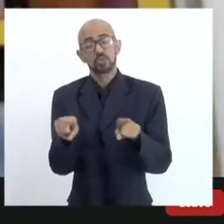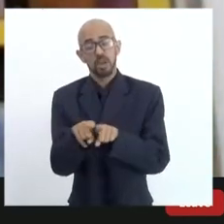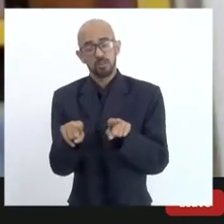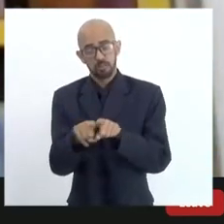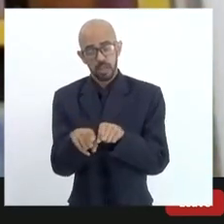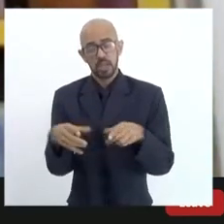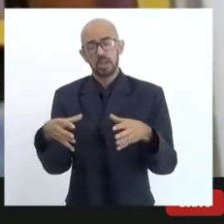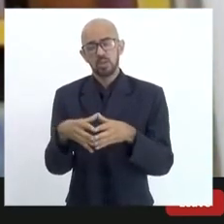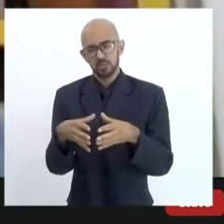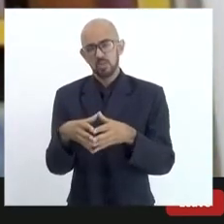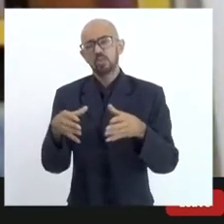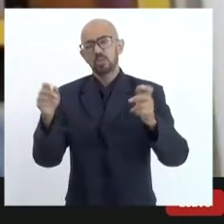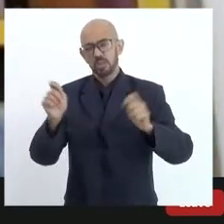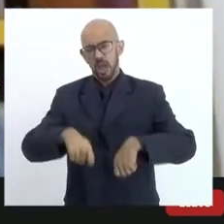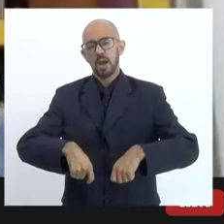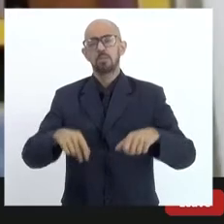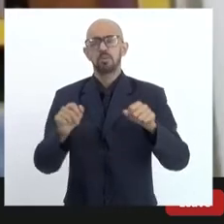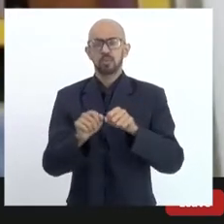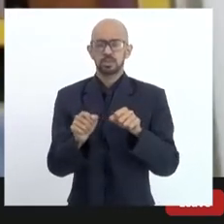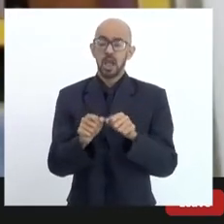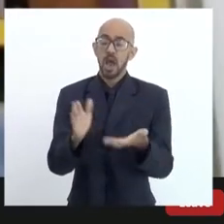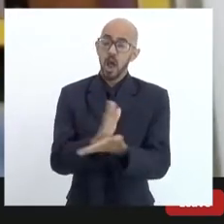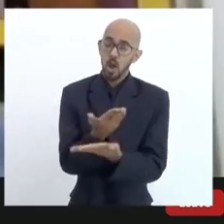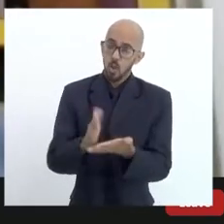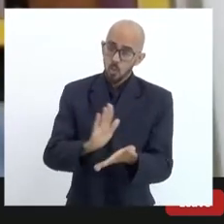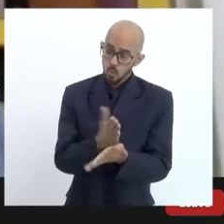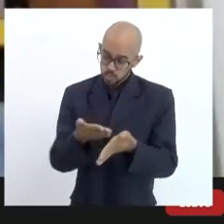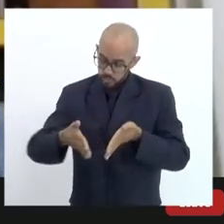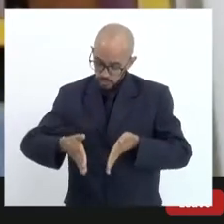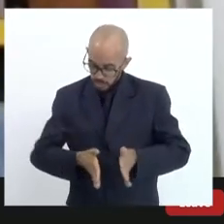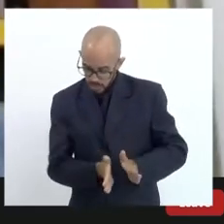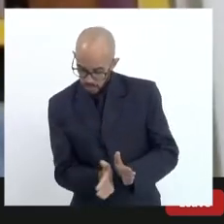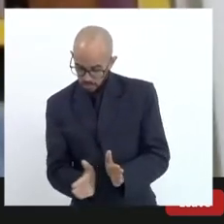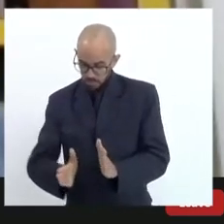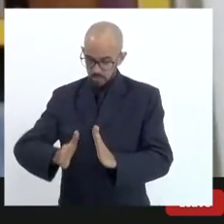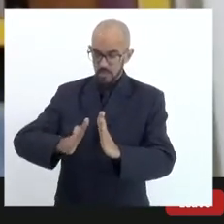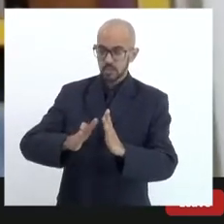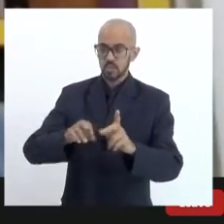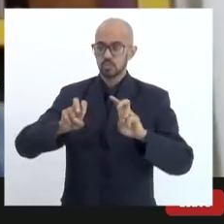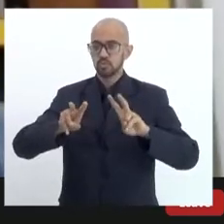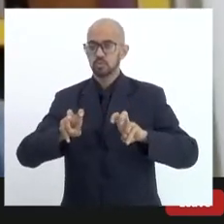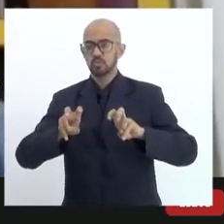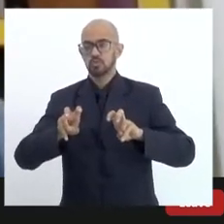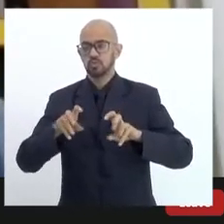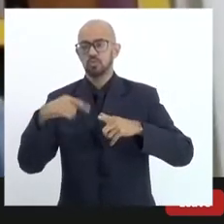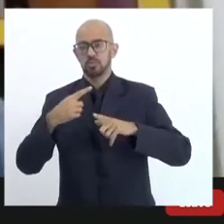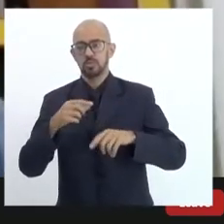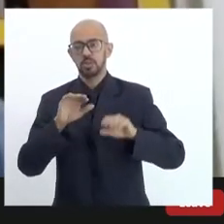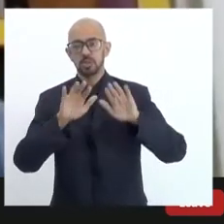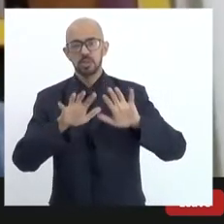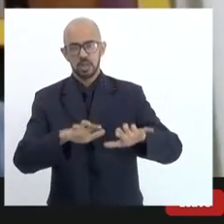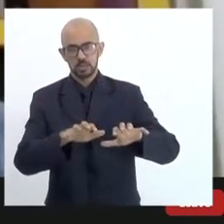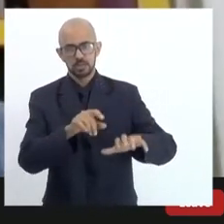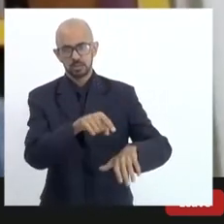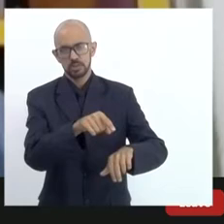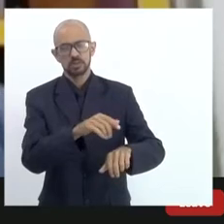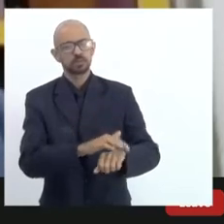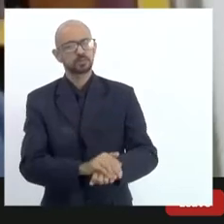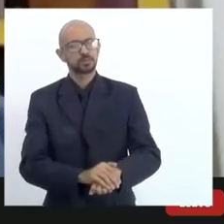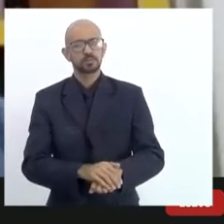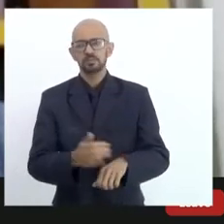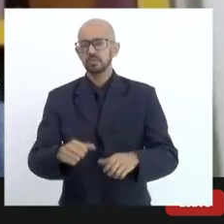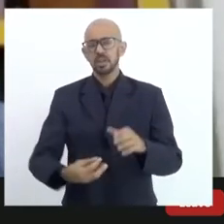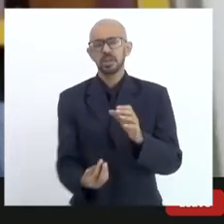comissão pode trazer alguns caminhos, né, com relação a isso. Concordo que não é só criminalizar, criminalizar só